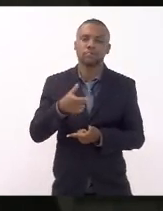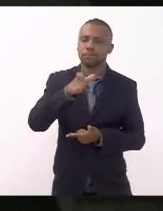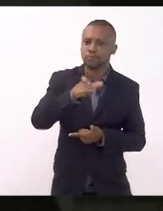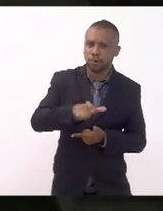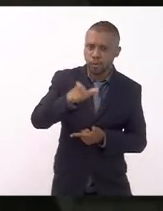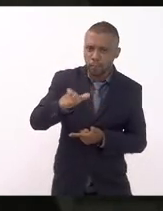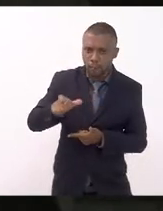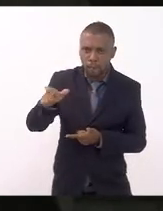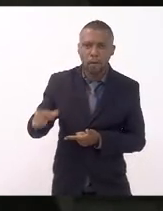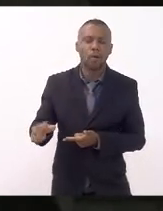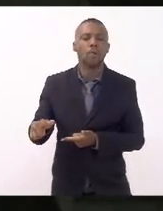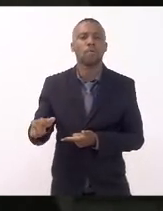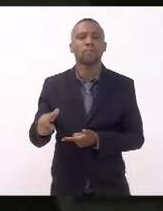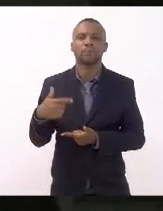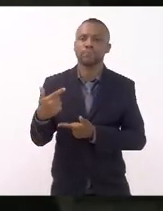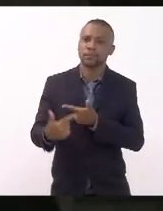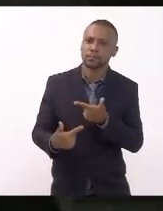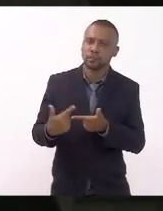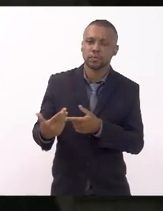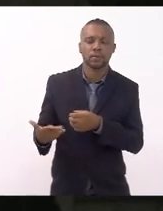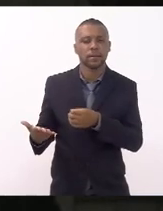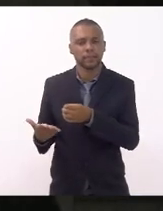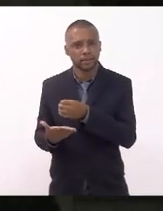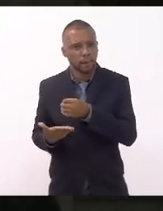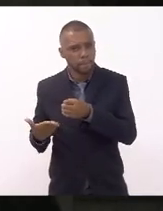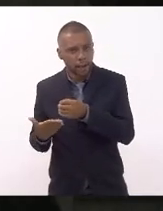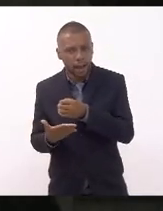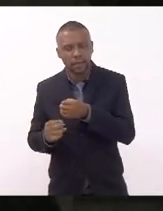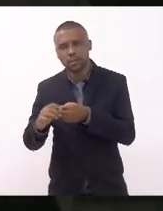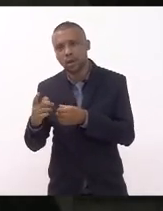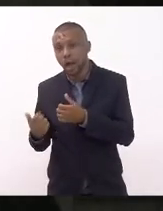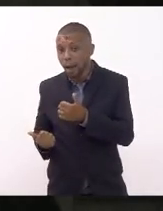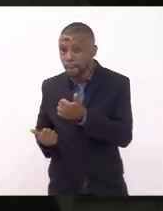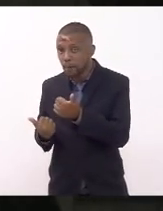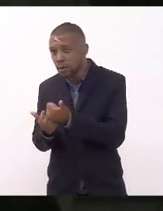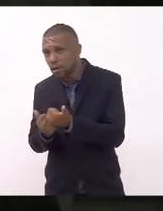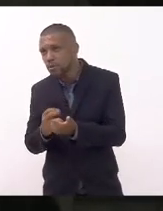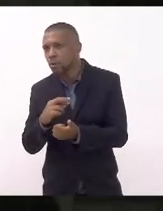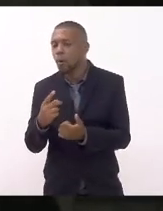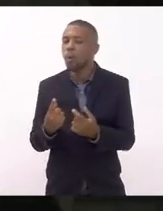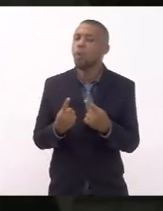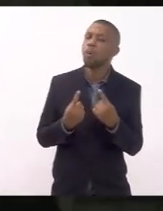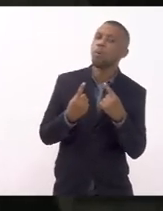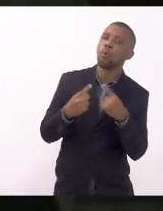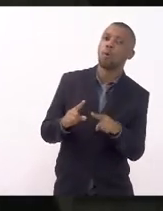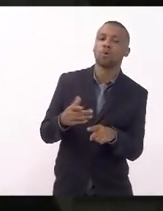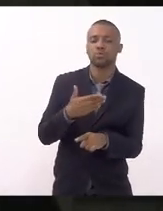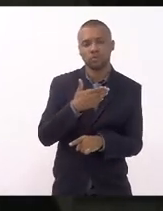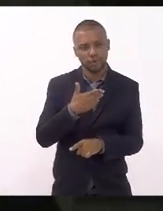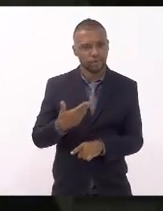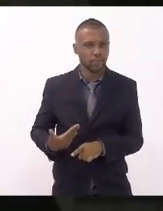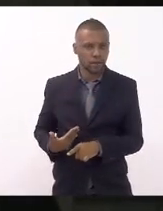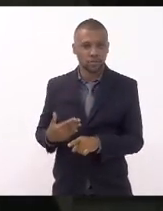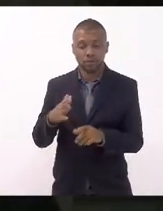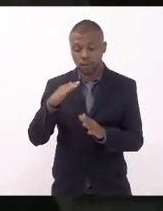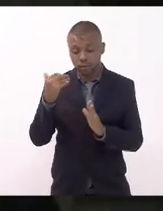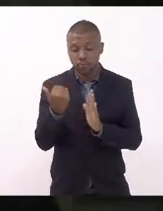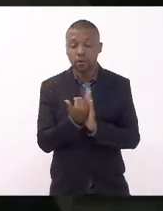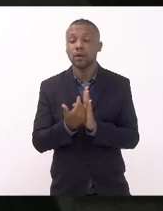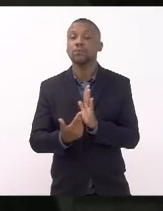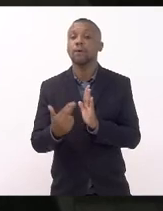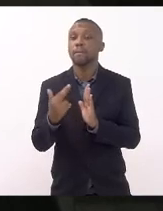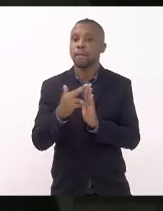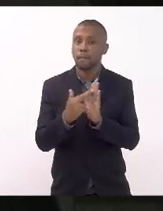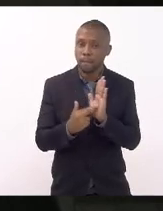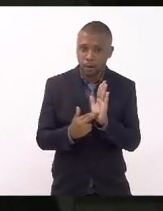eles ou elas na base de sustentação dos governos, defendendo os governos de acordo com suas convicções, mas estejam